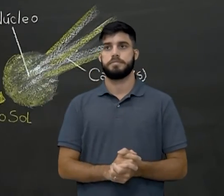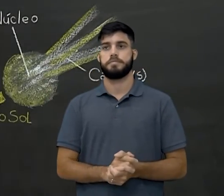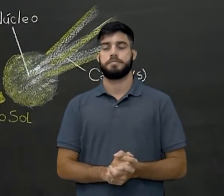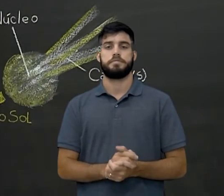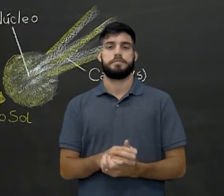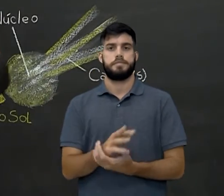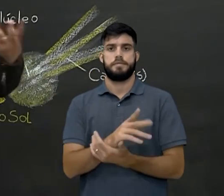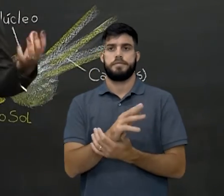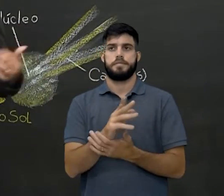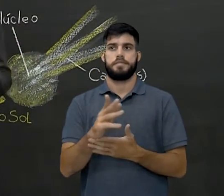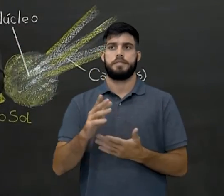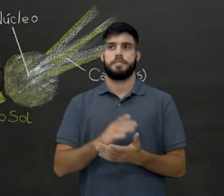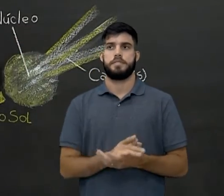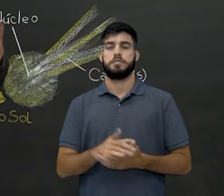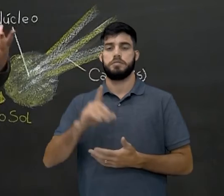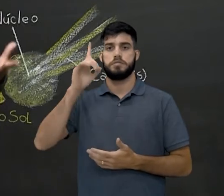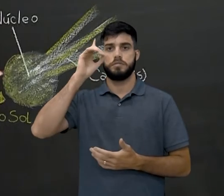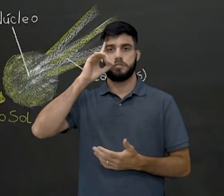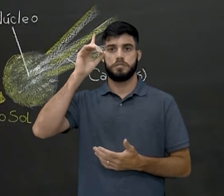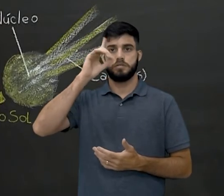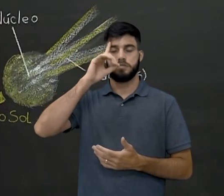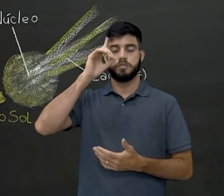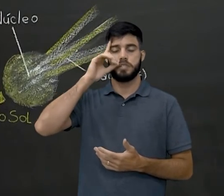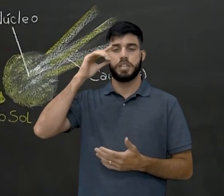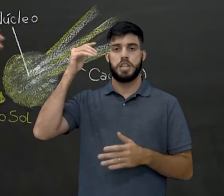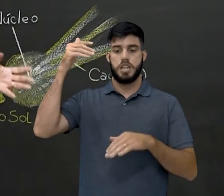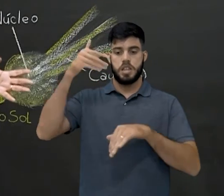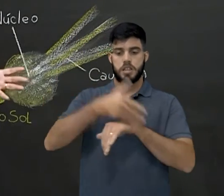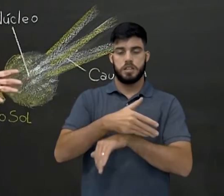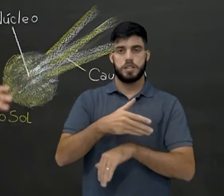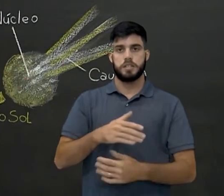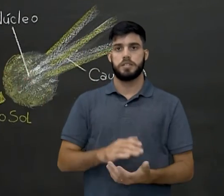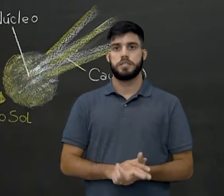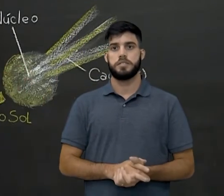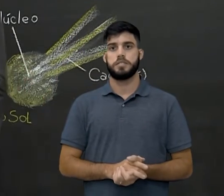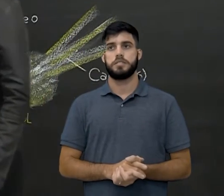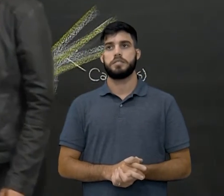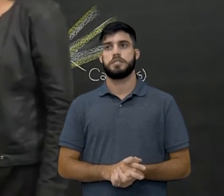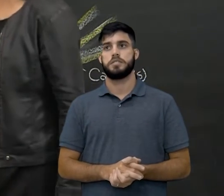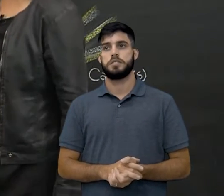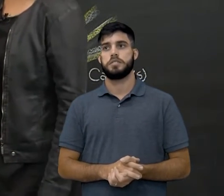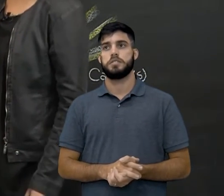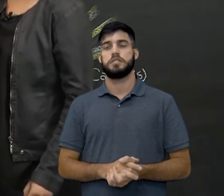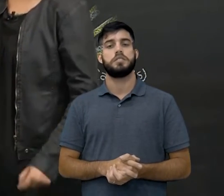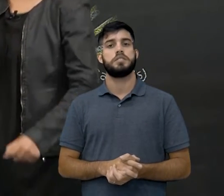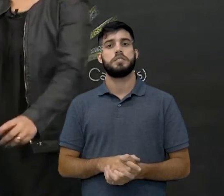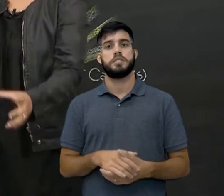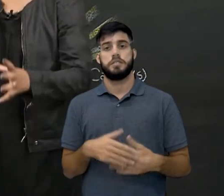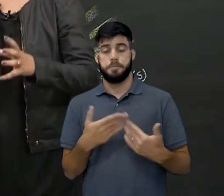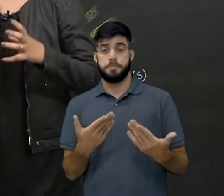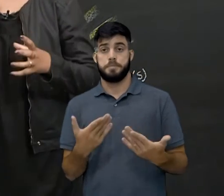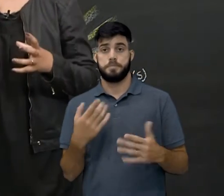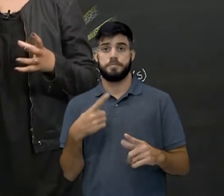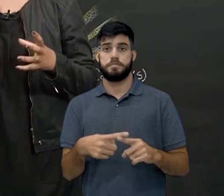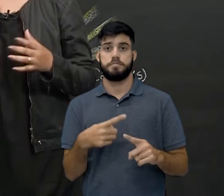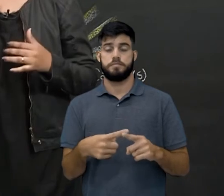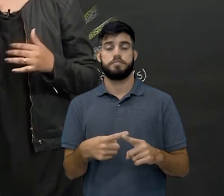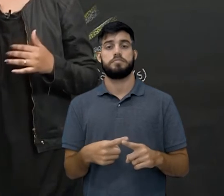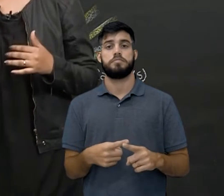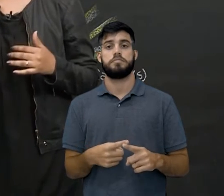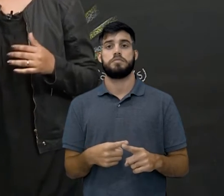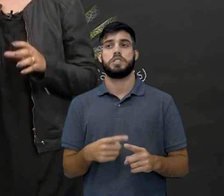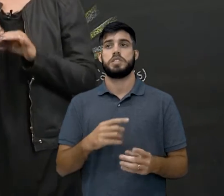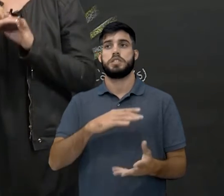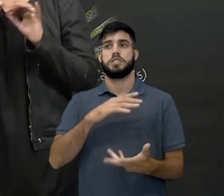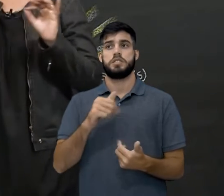de meteoros diariamente estão aí entrando na nossa atmosfera e sendo degradados, devido justamente à constituição da